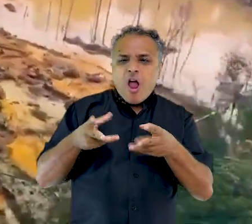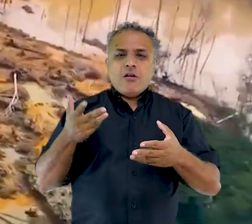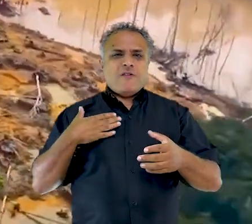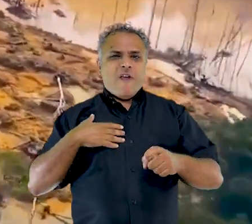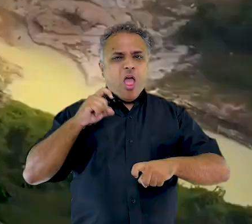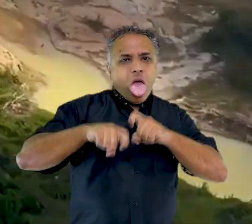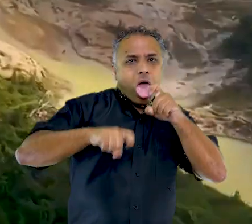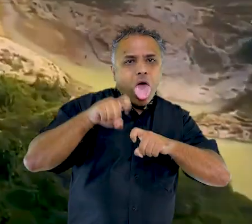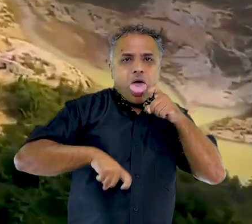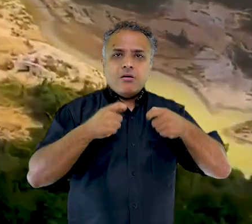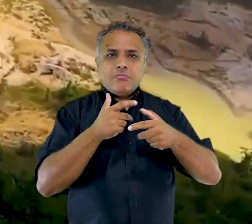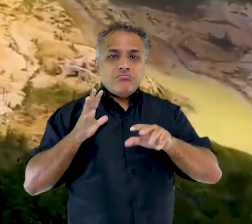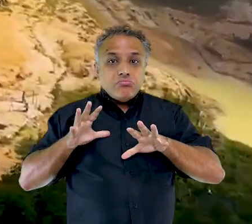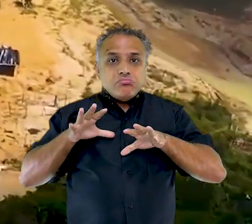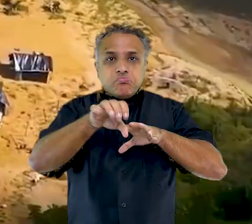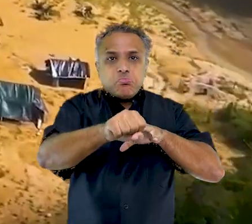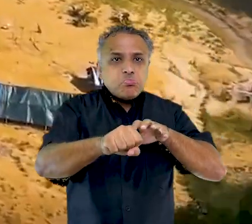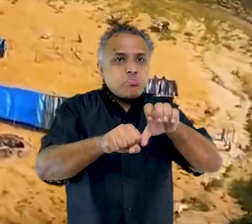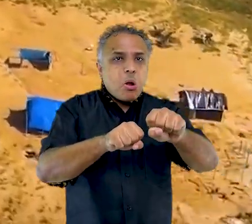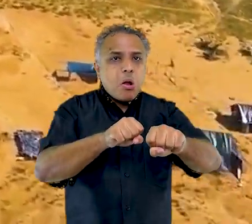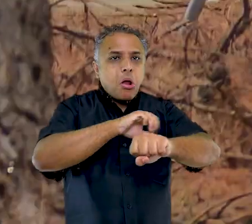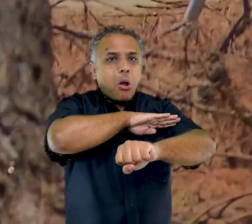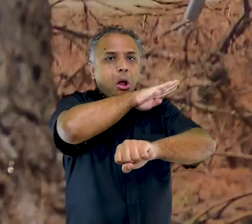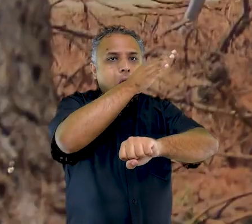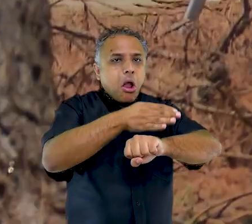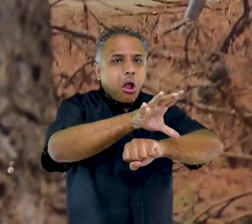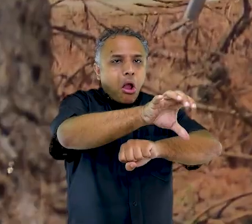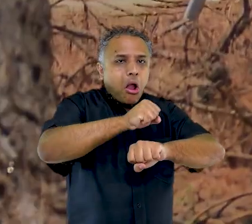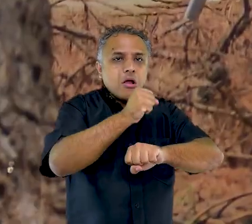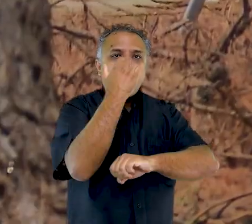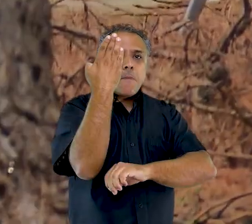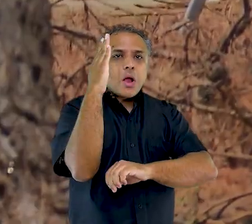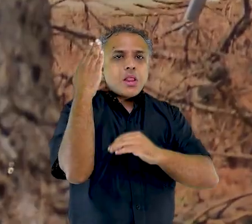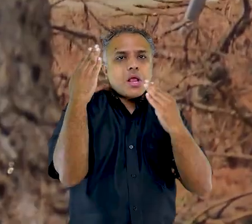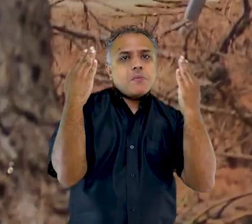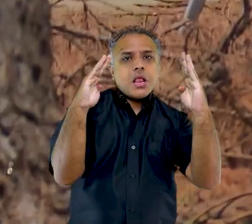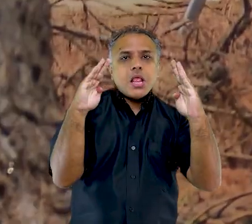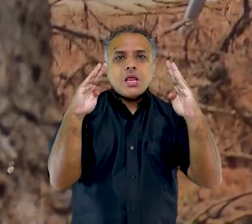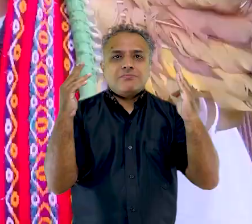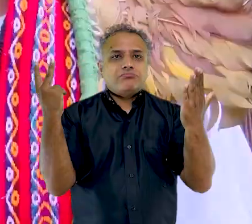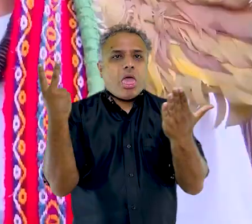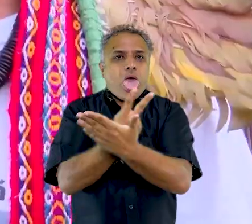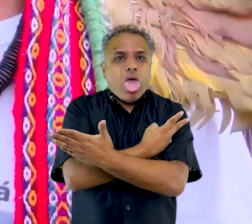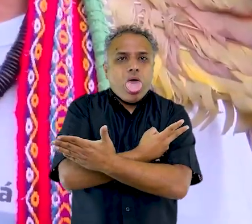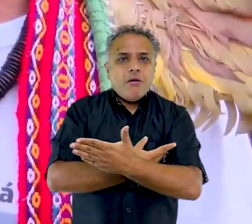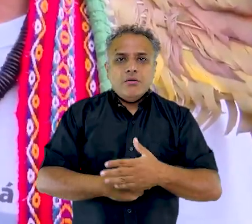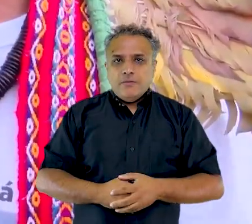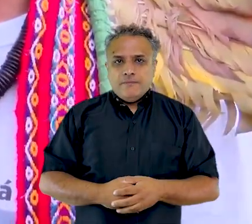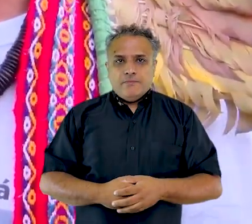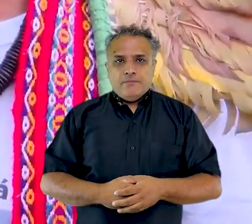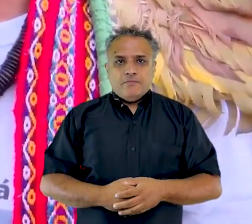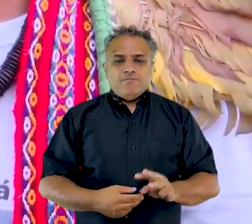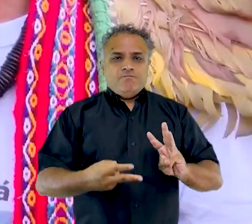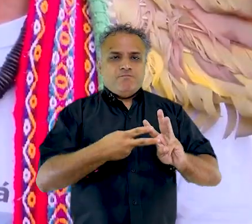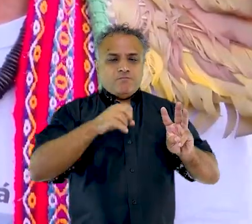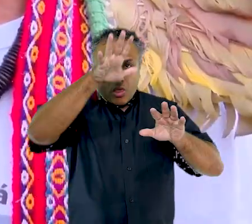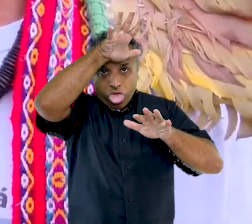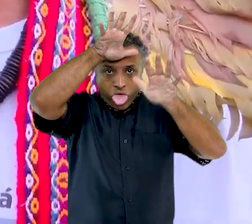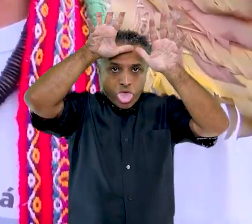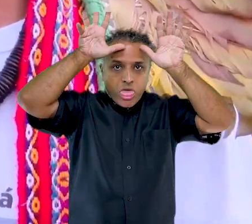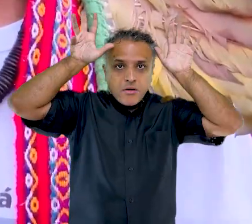exploração sexual e invasões de garimpeiros e madeireiros ilegais. O cacique Ilson